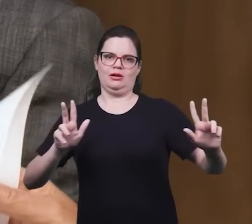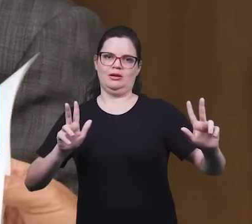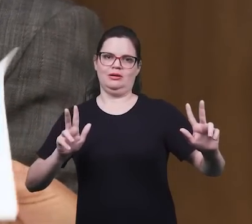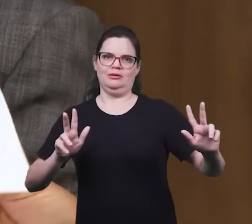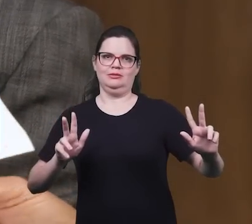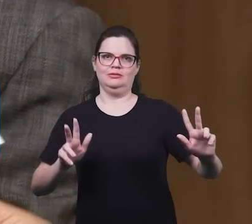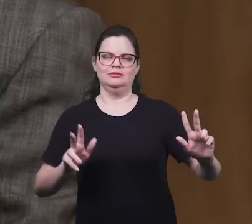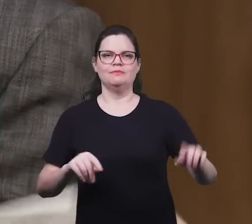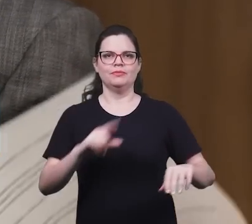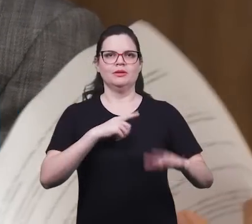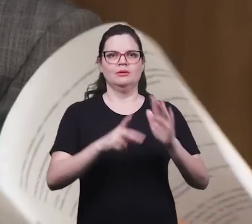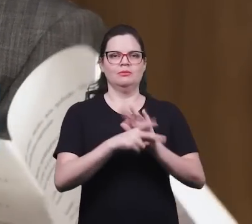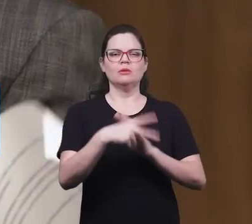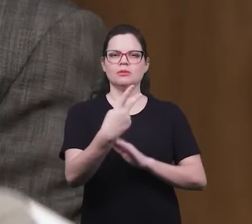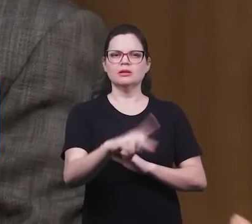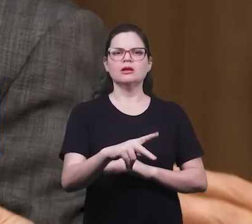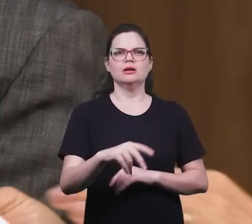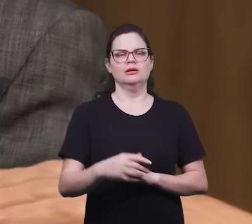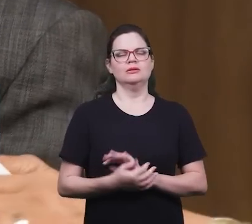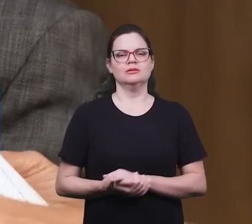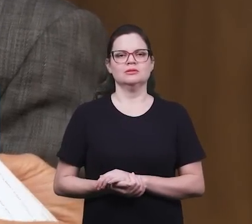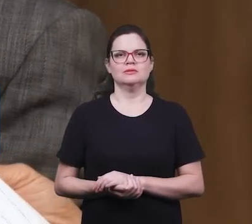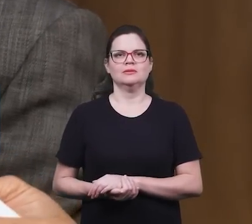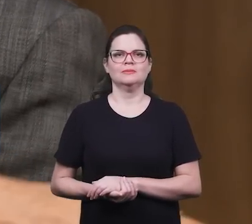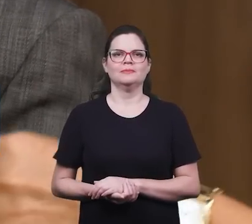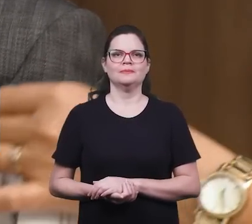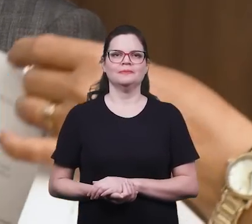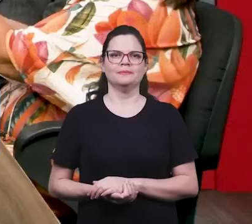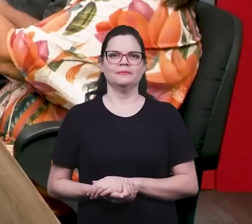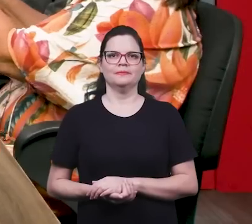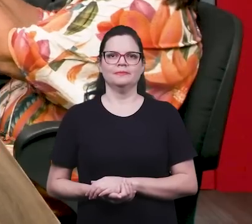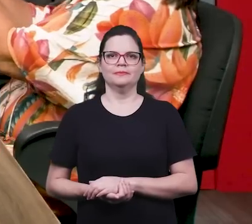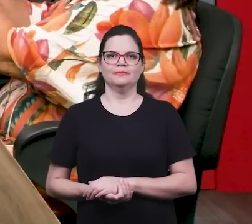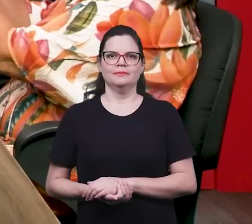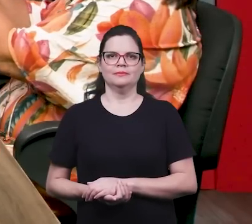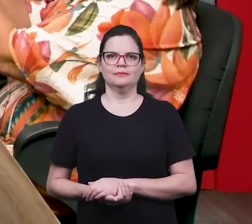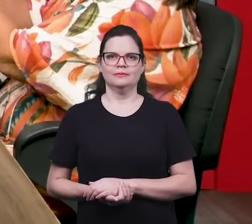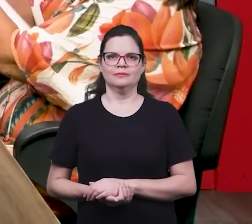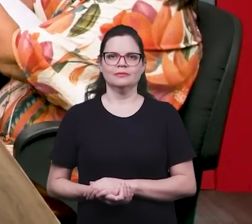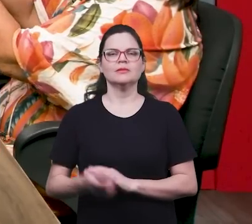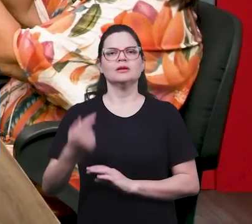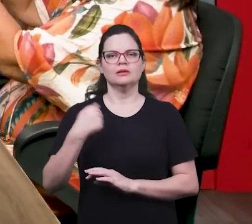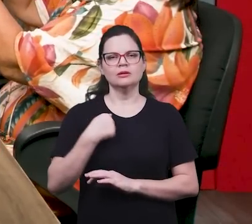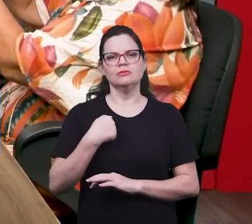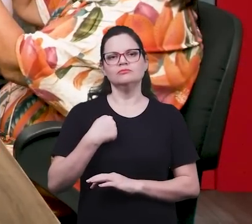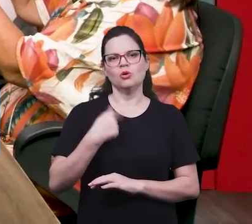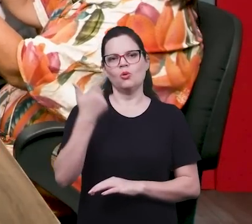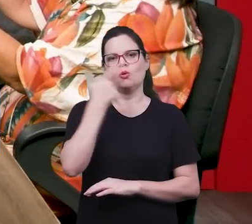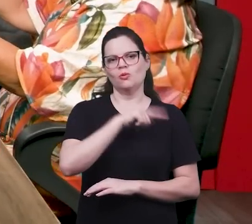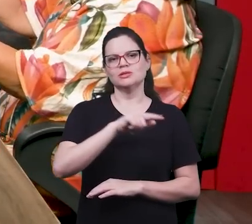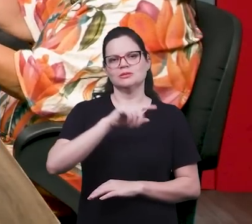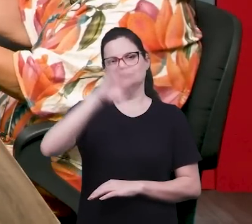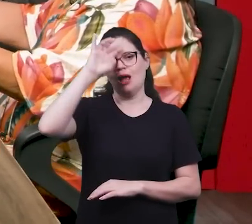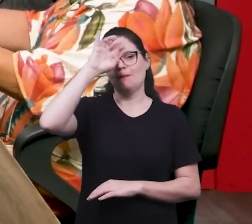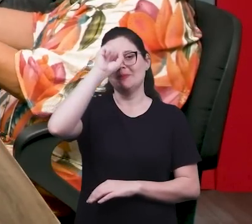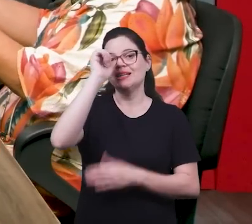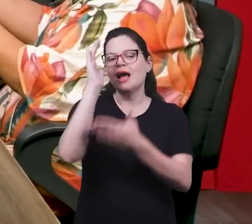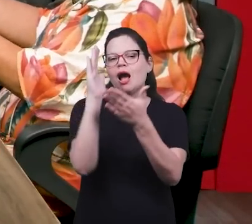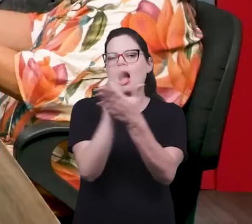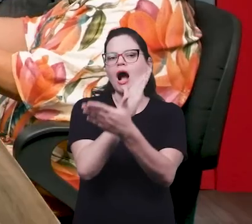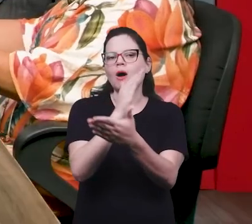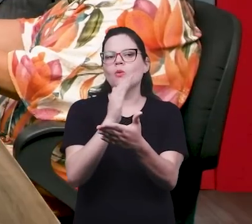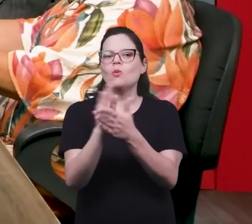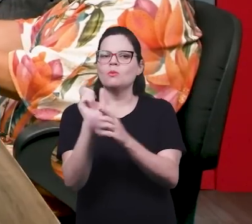né? E são línguas até conhecidas no mundo inteiro. E aí sim, eu consegui também desenvolver